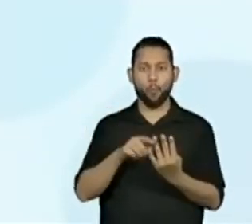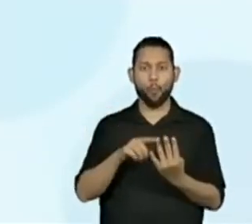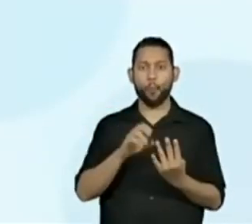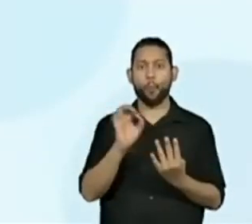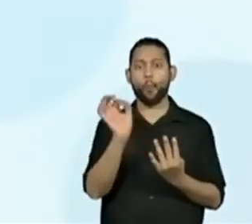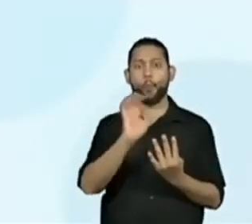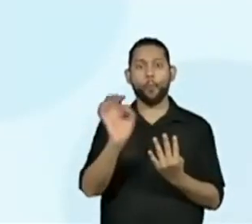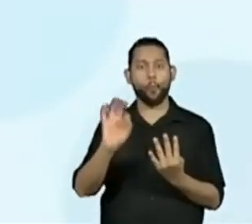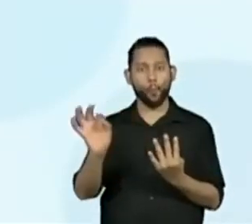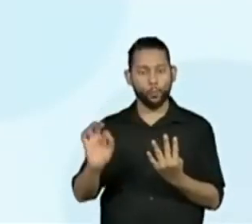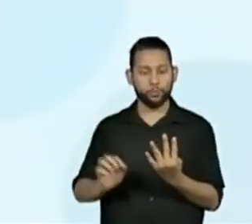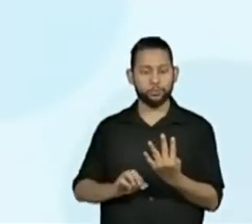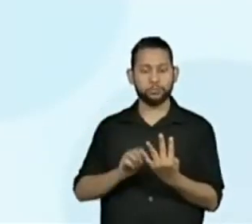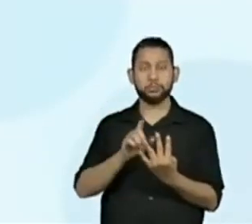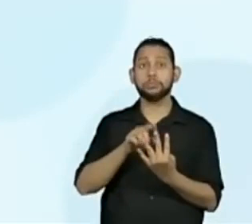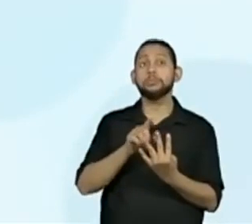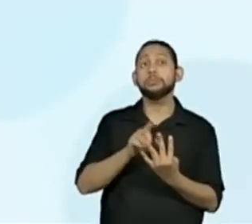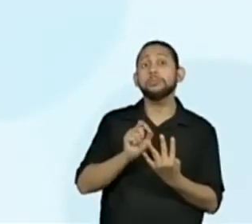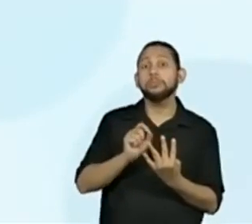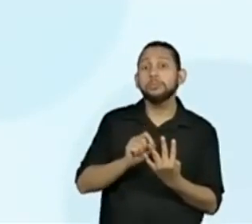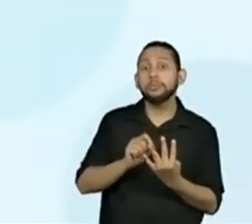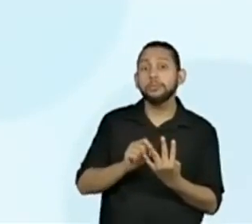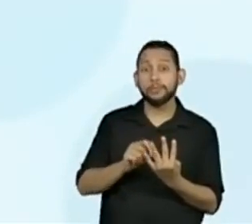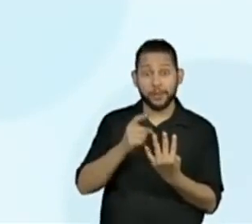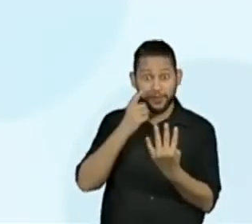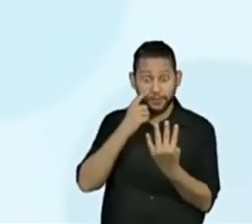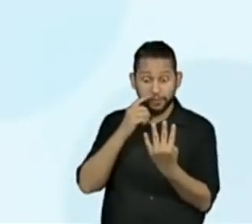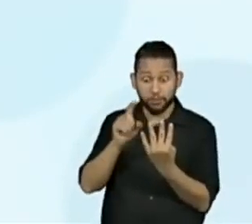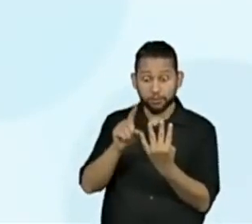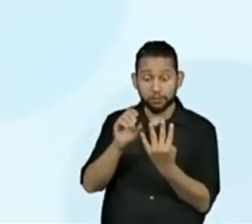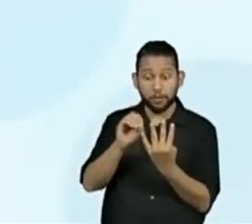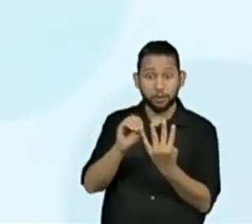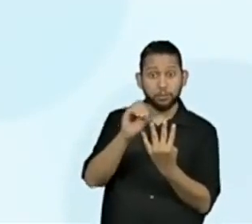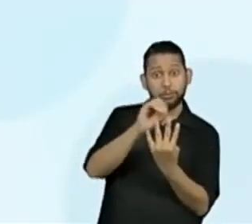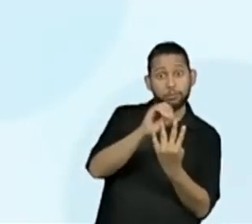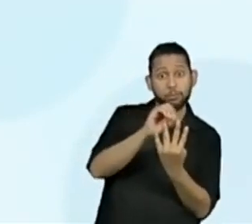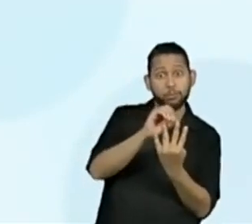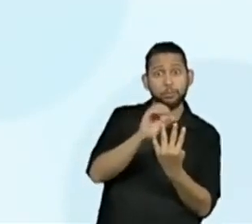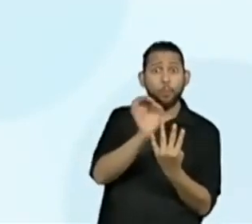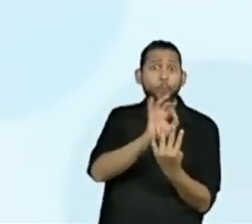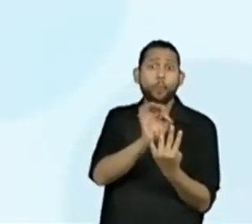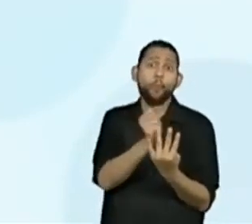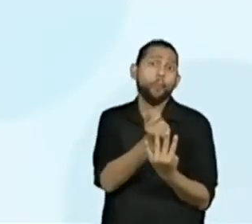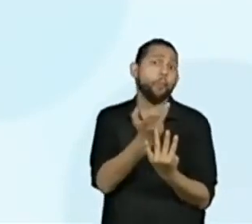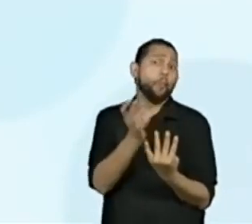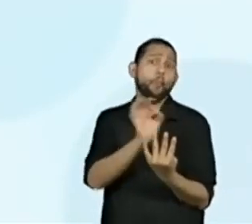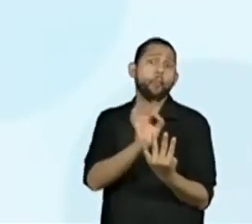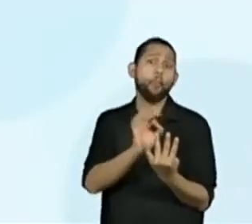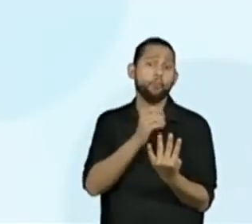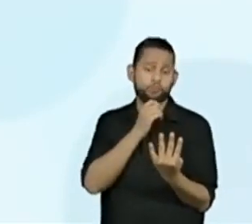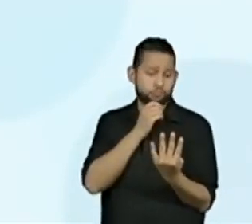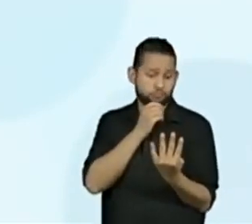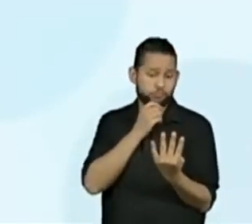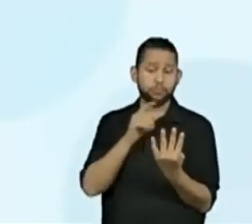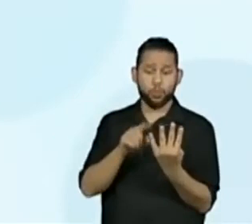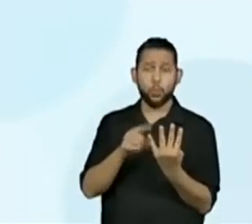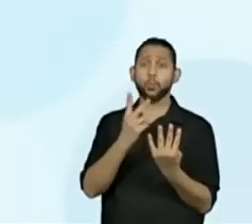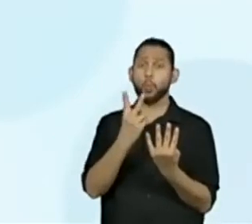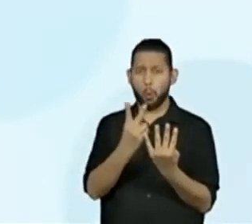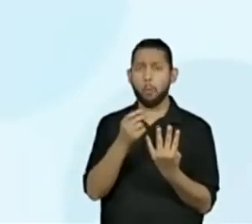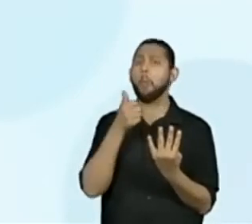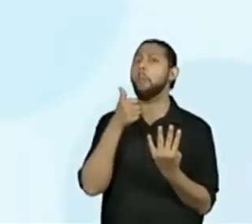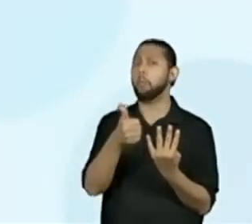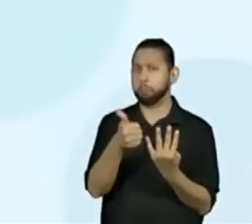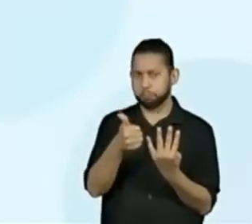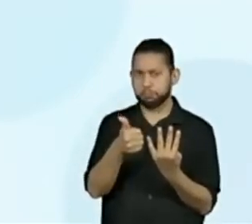lado esquerdo, à esquerda do número seguinte, ele não tem assim valor. Ele é